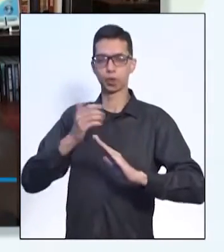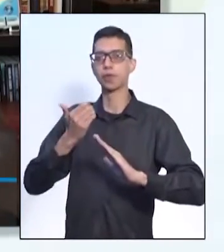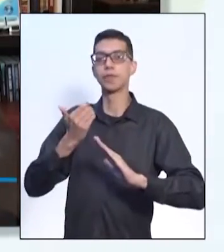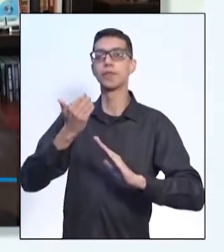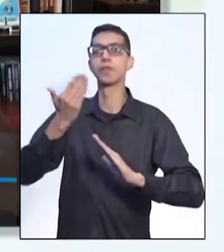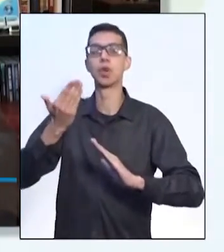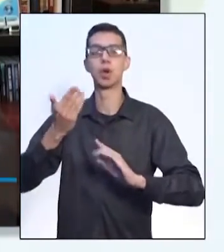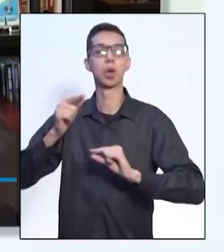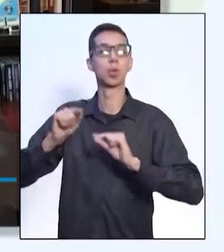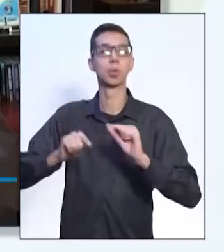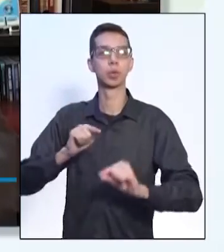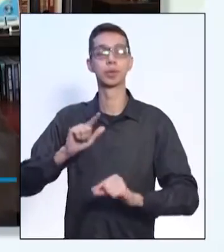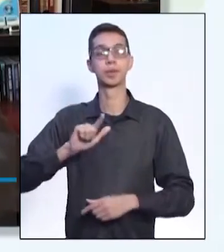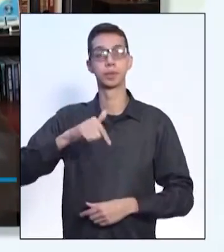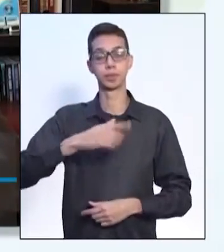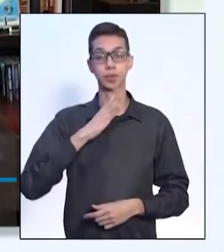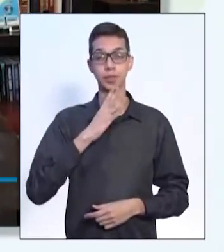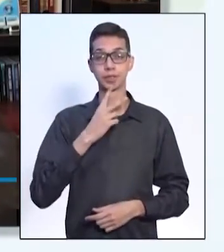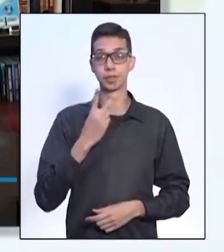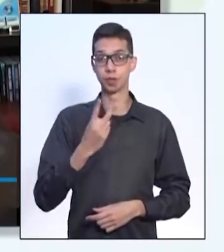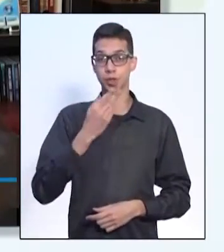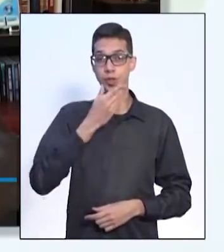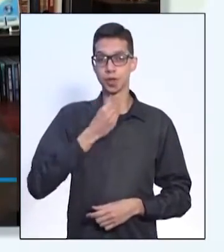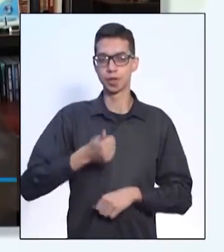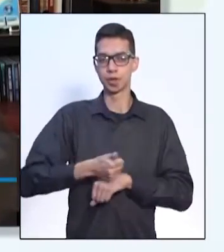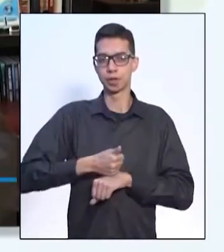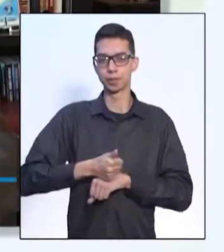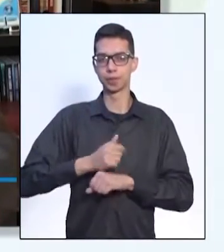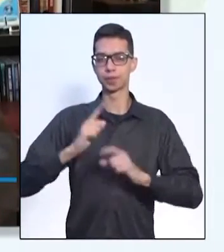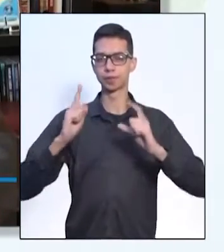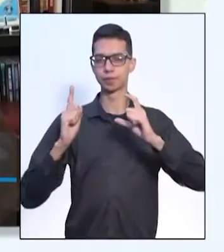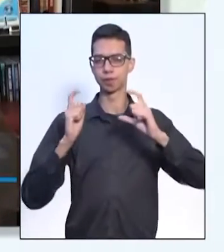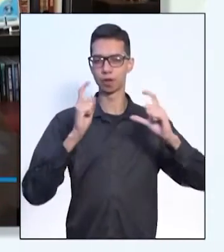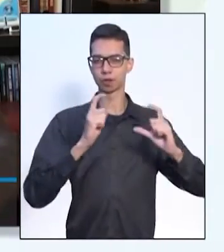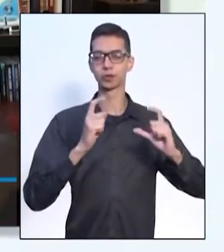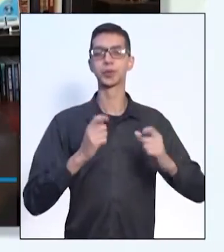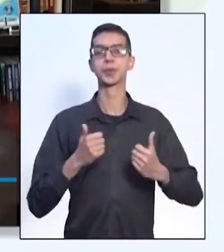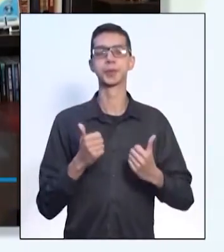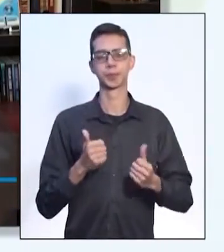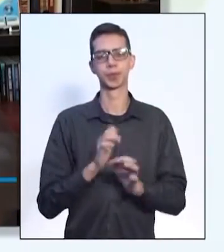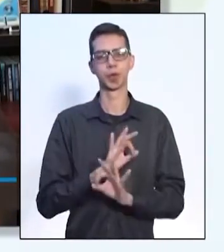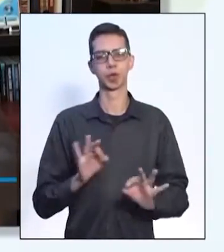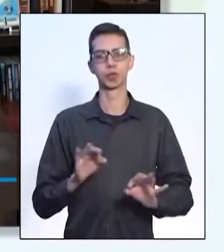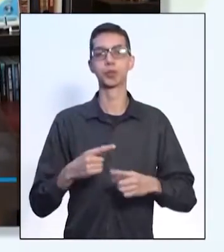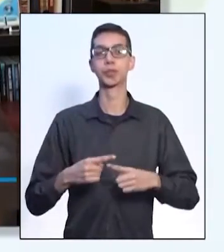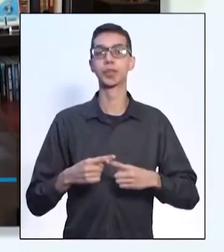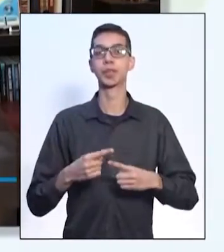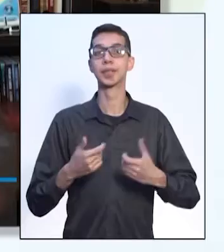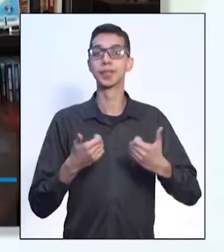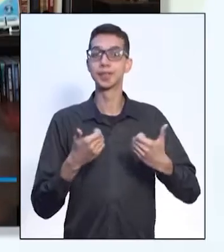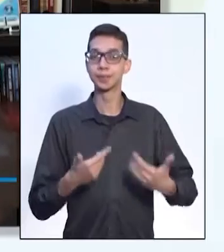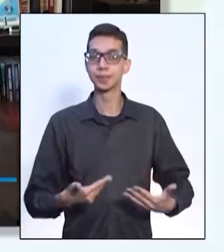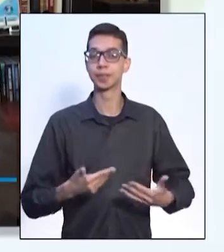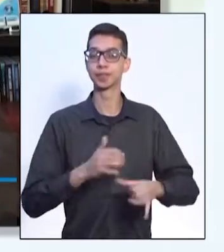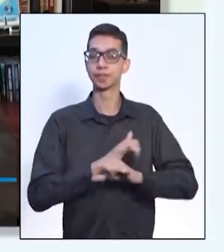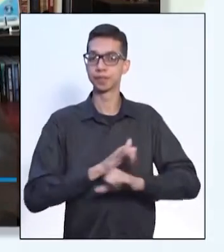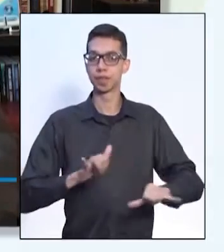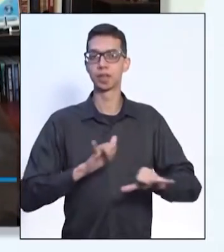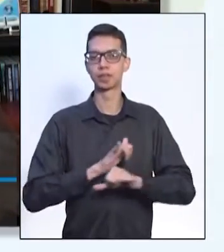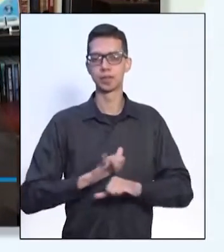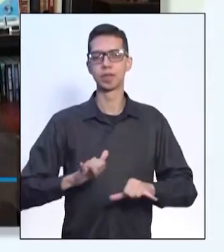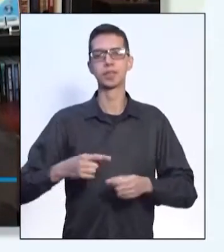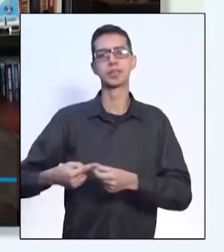2 fotógrafos muito bacanas que procuram sensibilizar as pessoas quanto às desigualdades encontradas em diversas